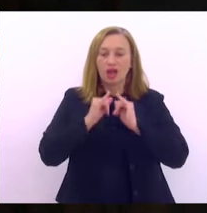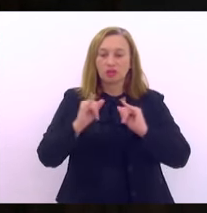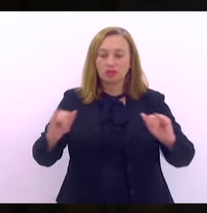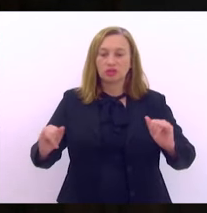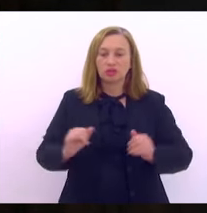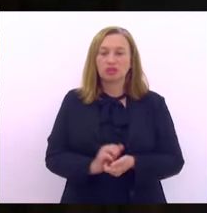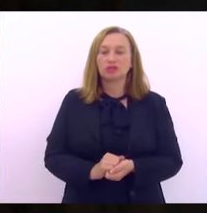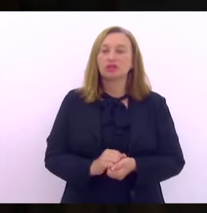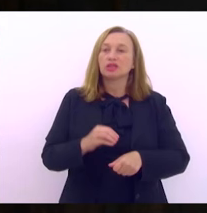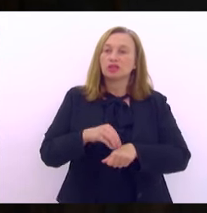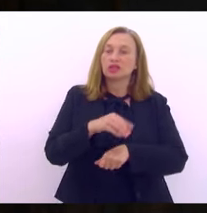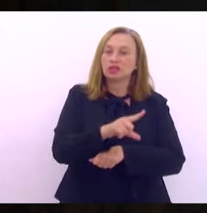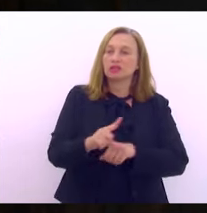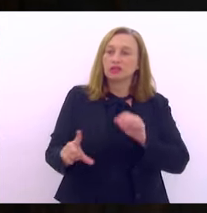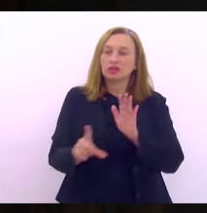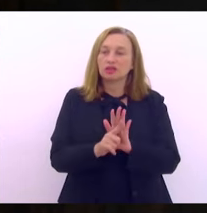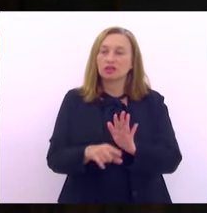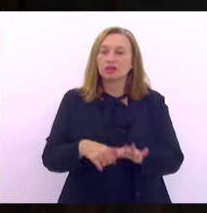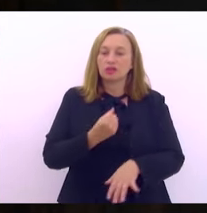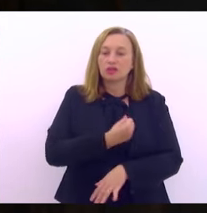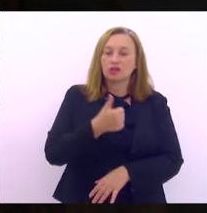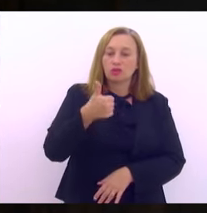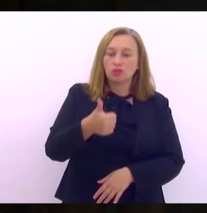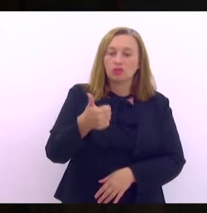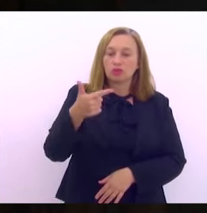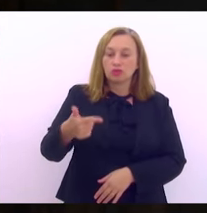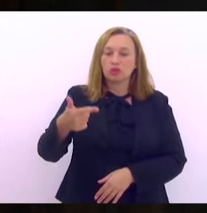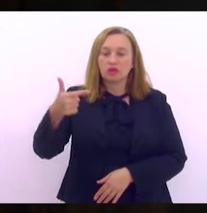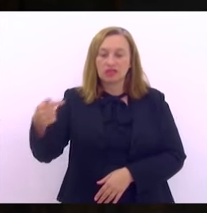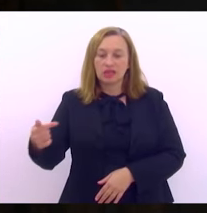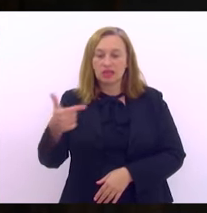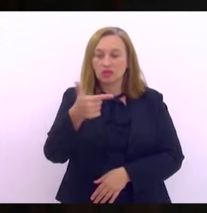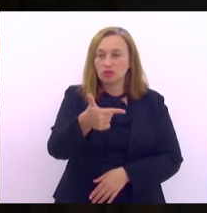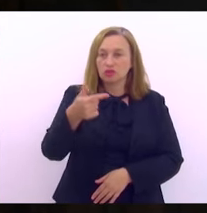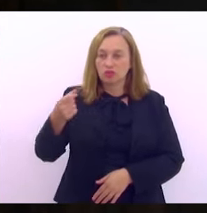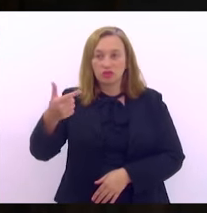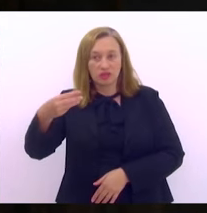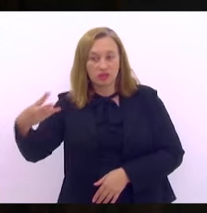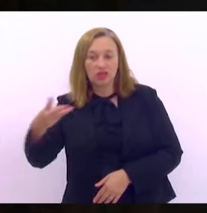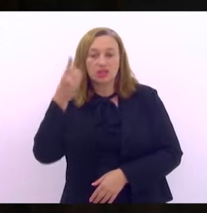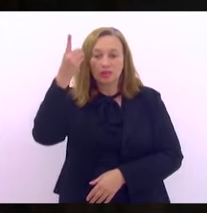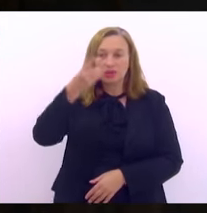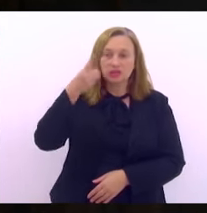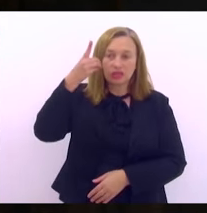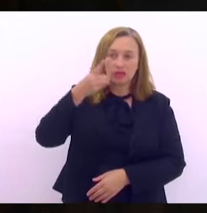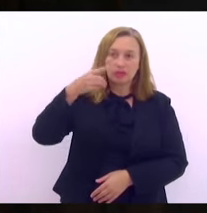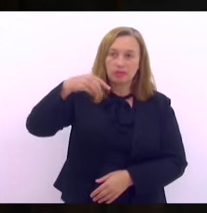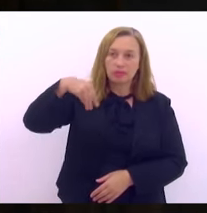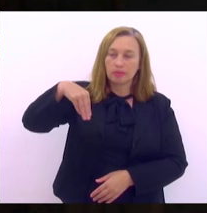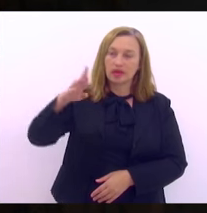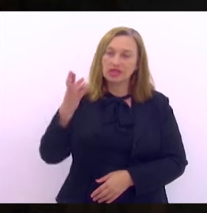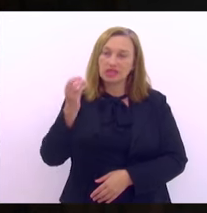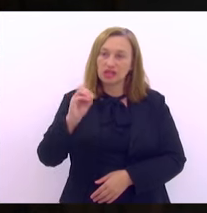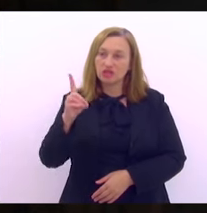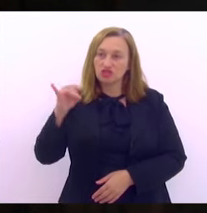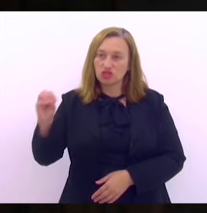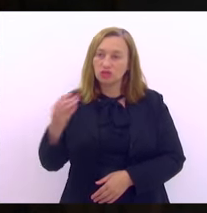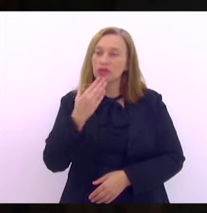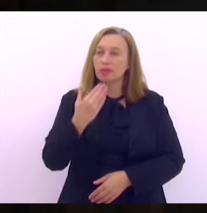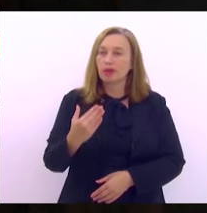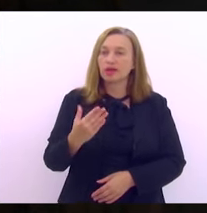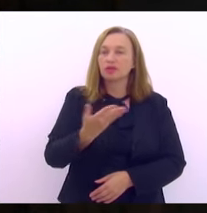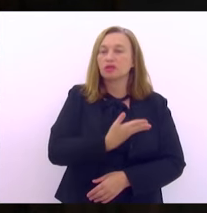Anuncio indicação legislativa número 127/2023, de autoria do deputado Marcelo Dino, que solicita